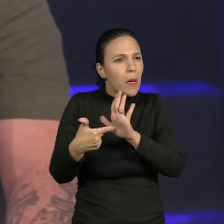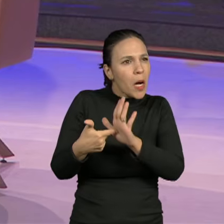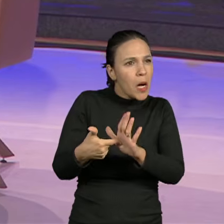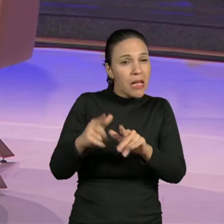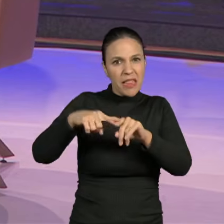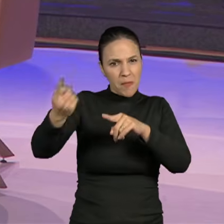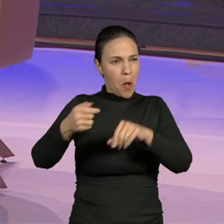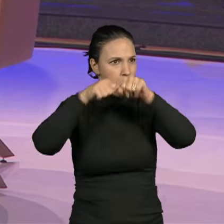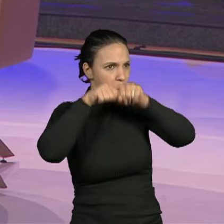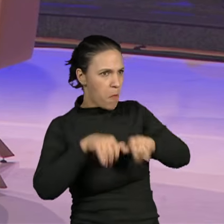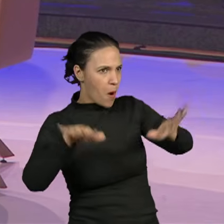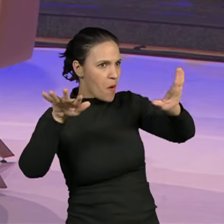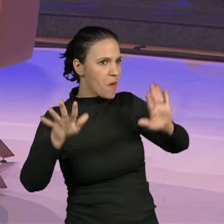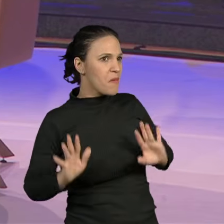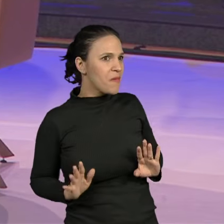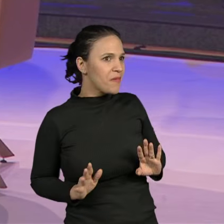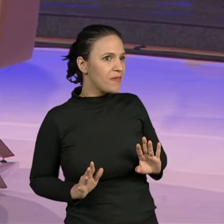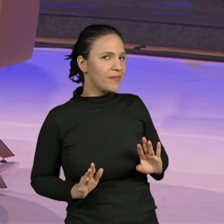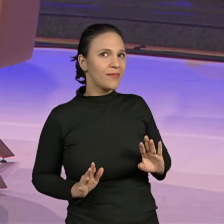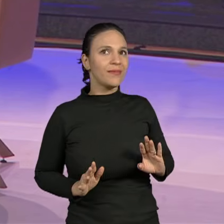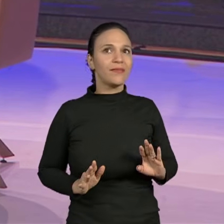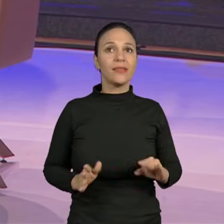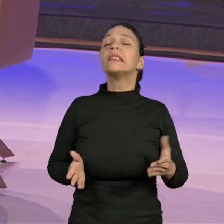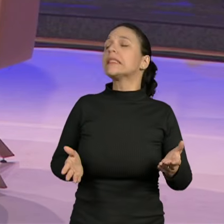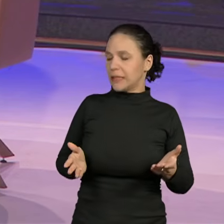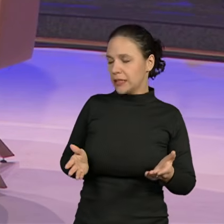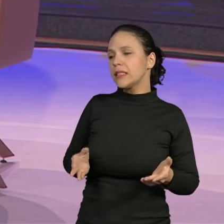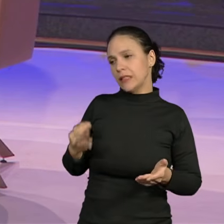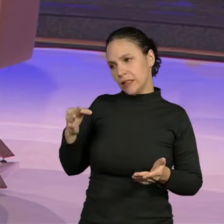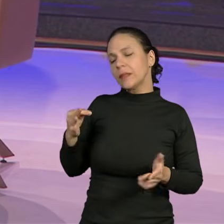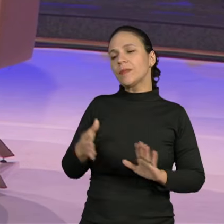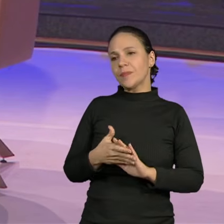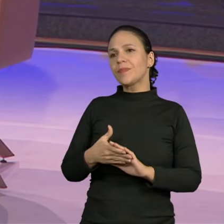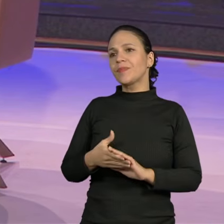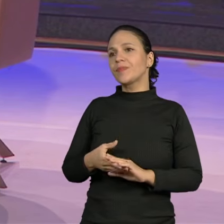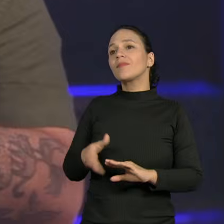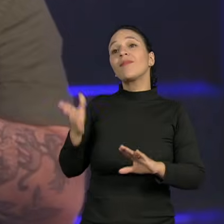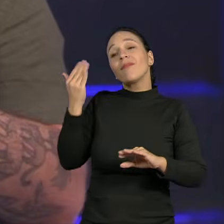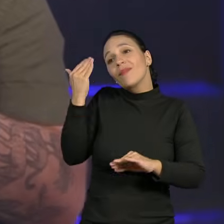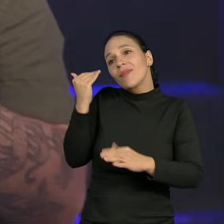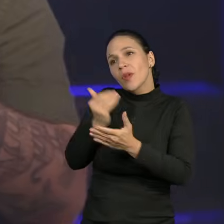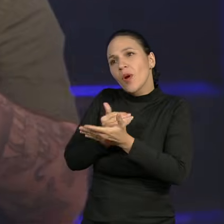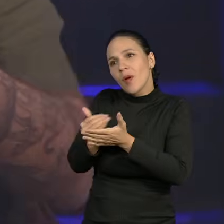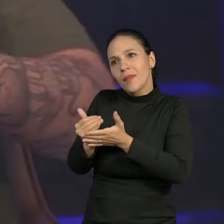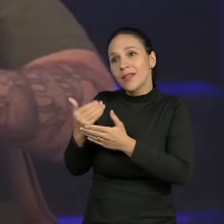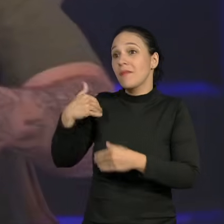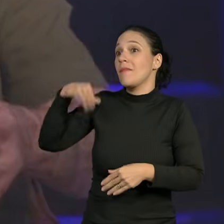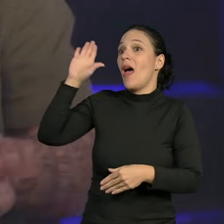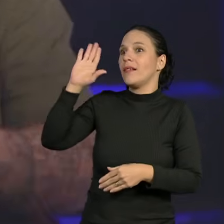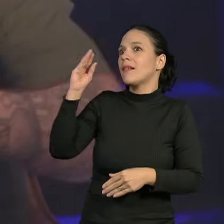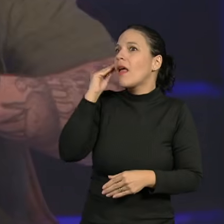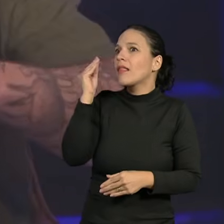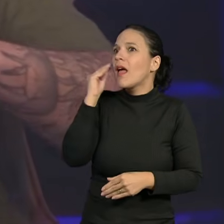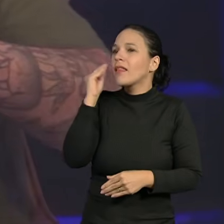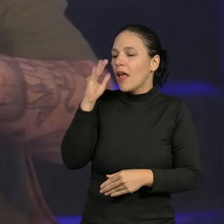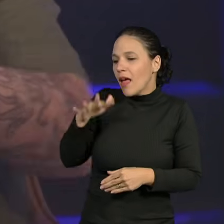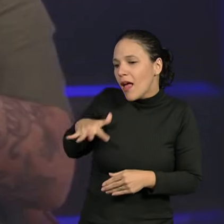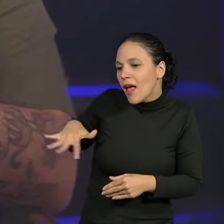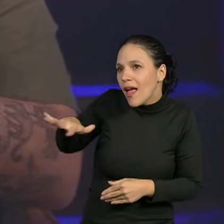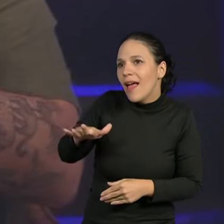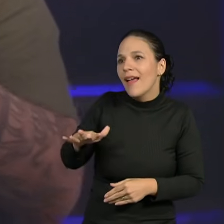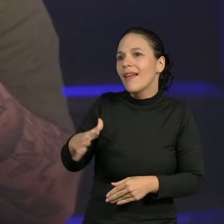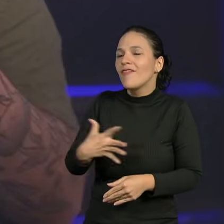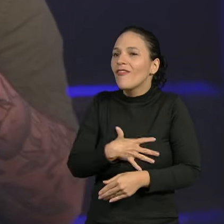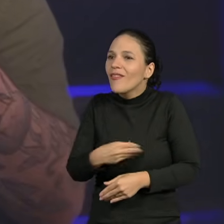para grandes plataformas? Testamos muito. No começo a gente testava até mais assim nesse entorno. A